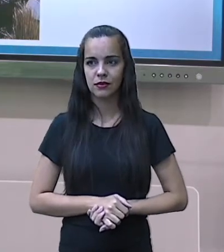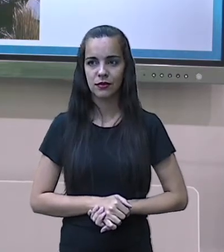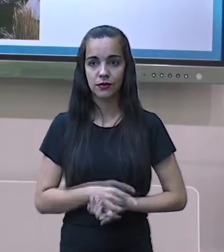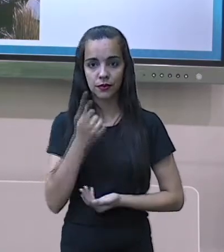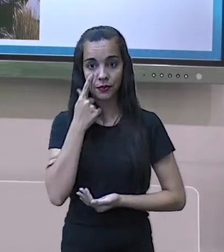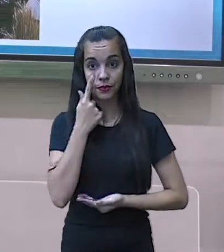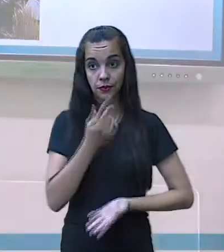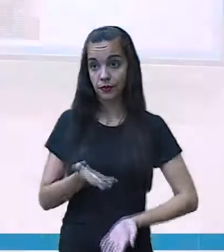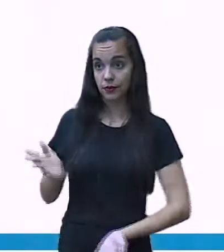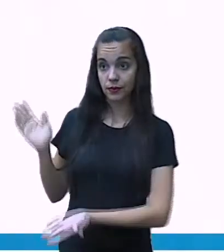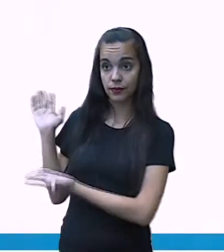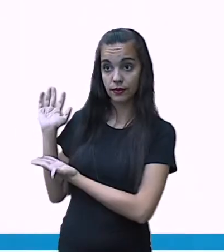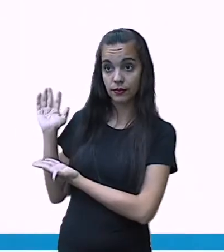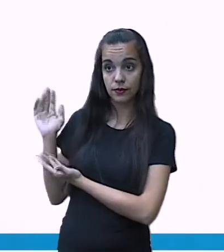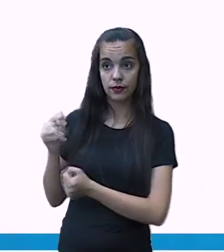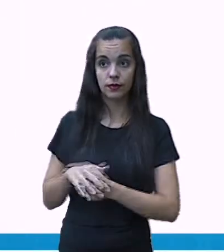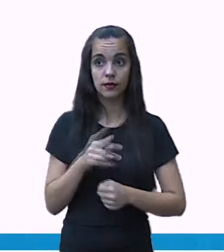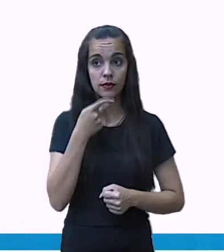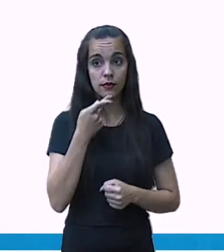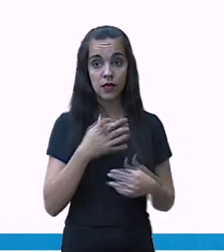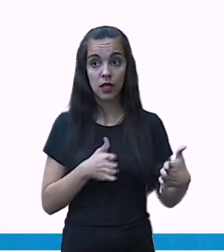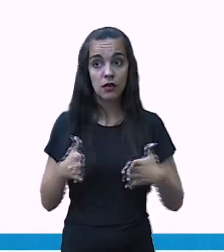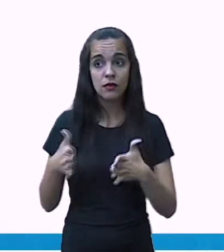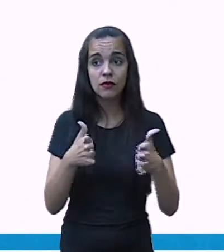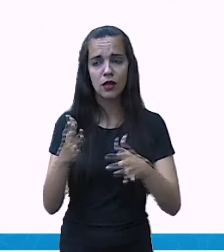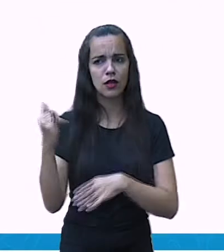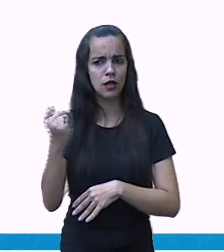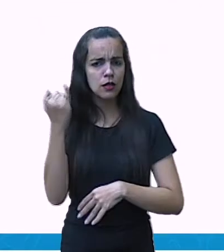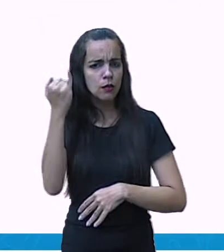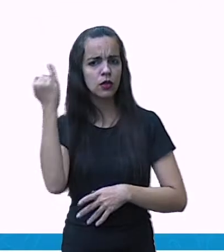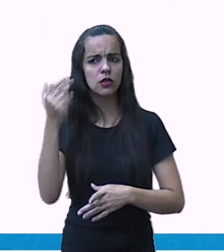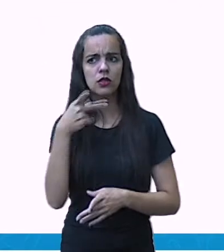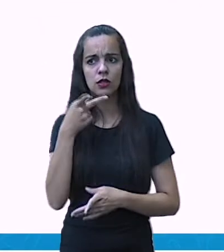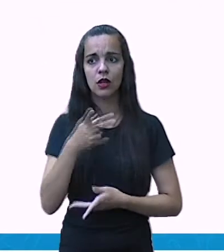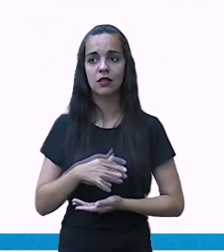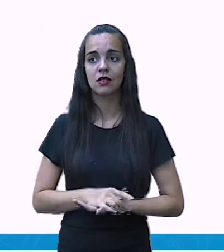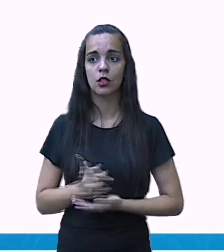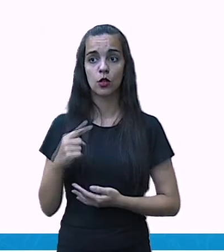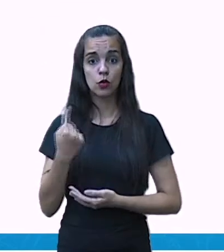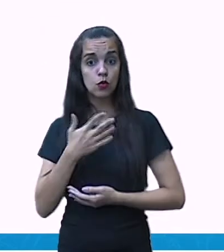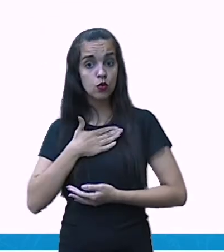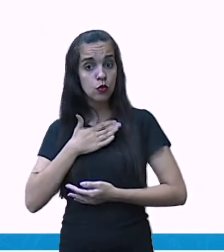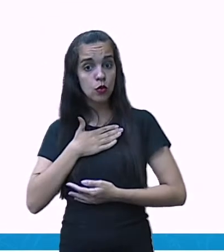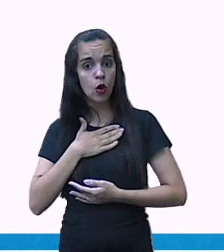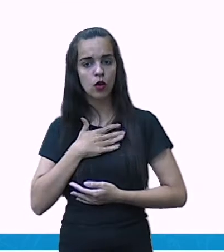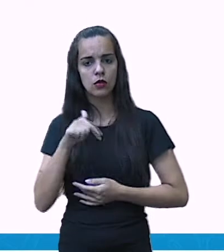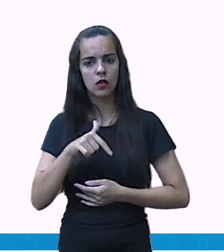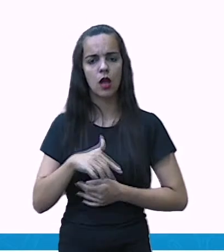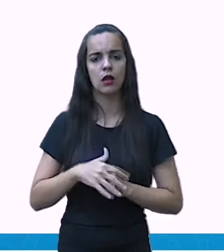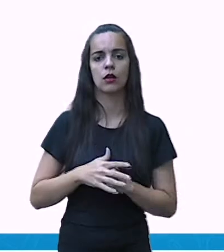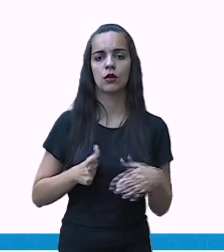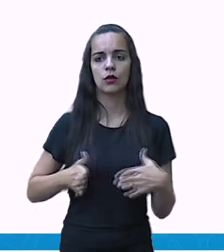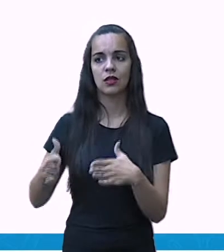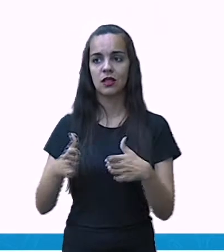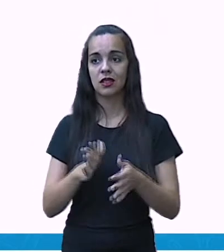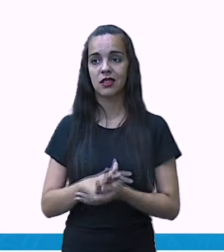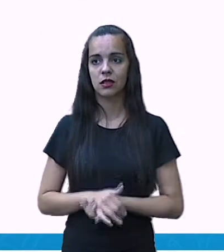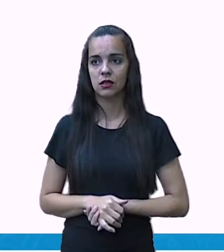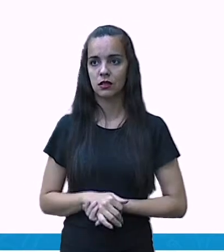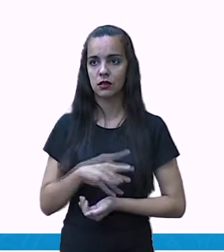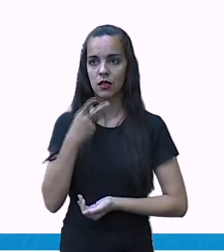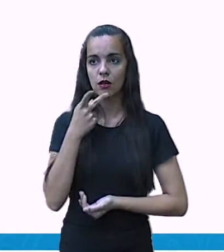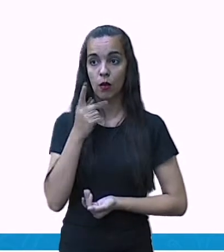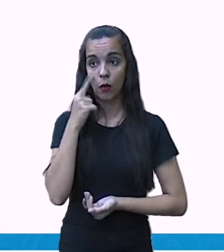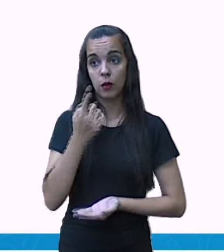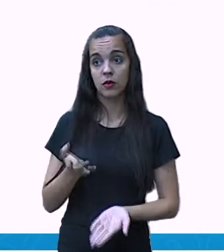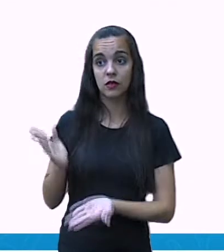E aqui, por falar dos rios, né, é importante a gente falar dos nossos rios. Mas eu não estou falando aqui do Rio